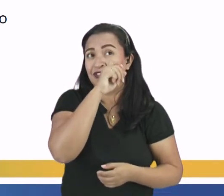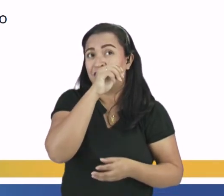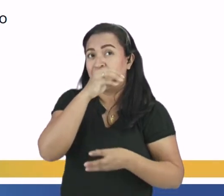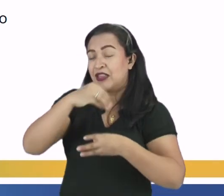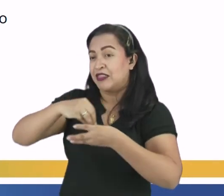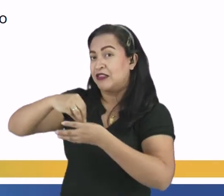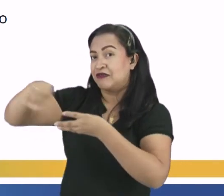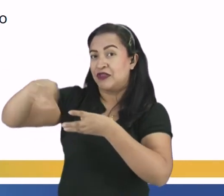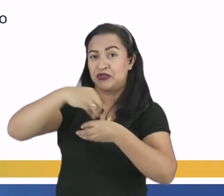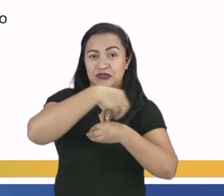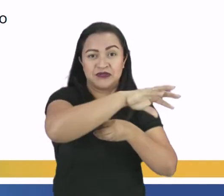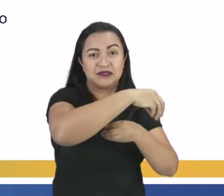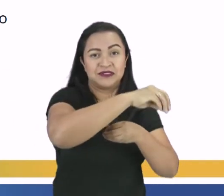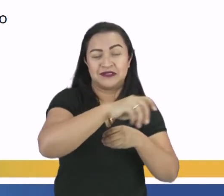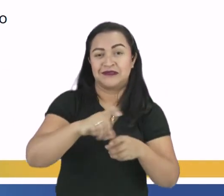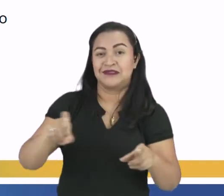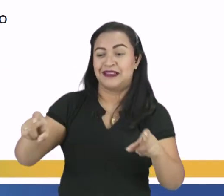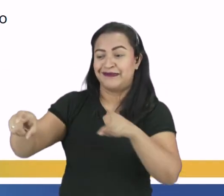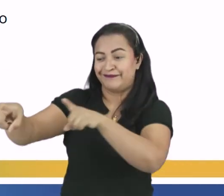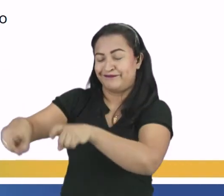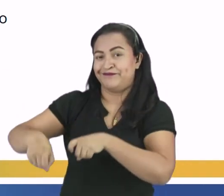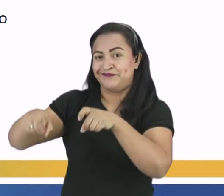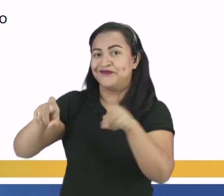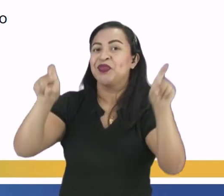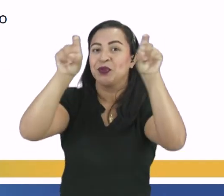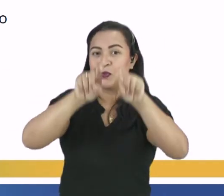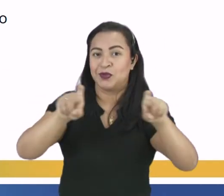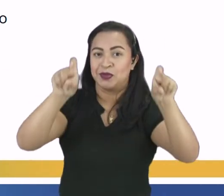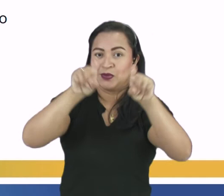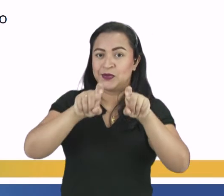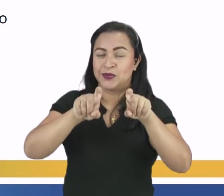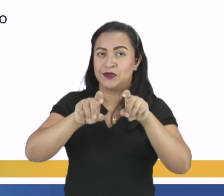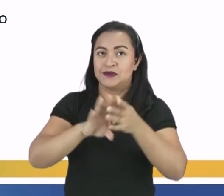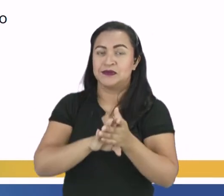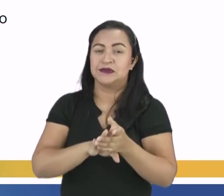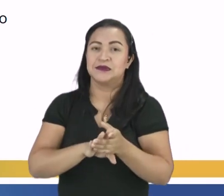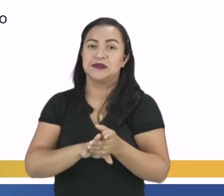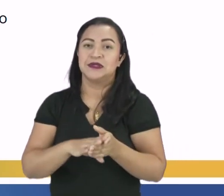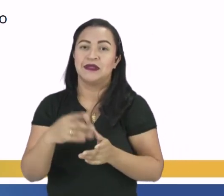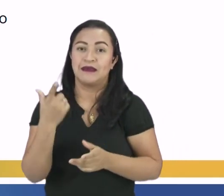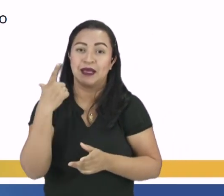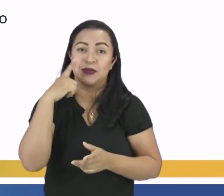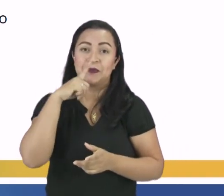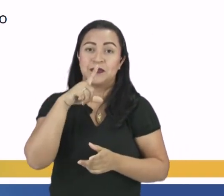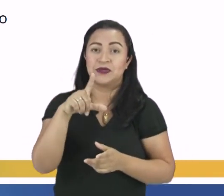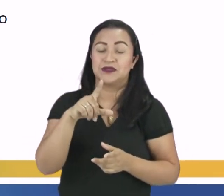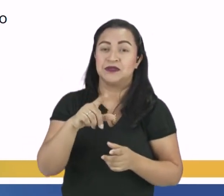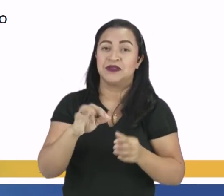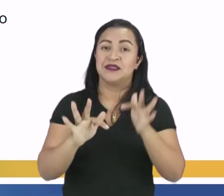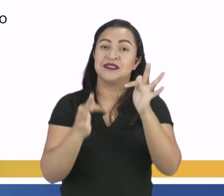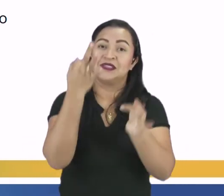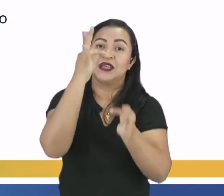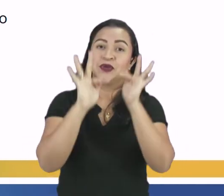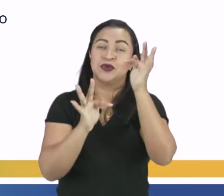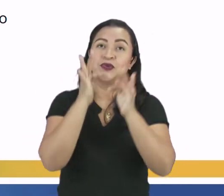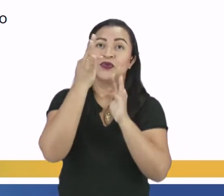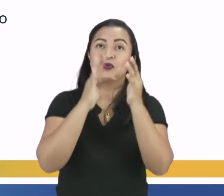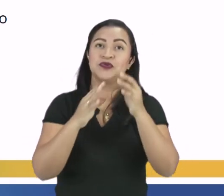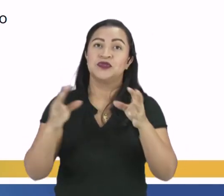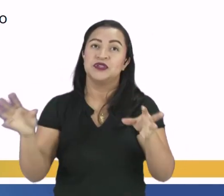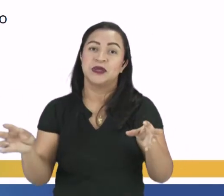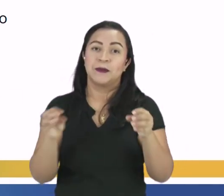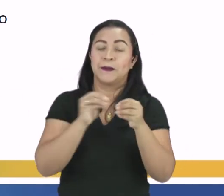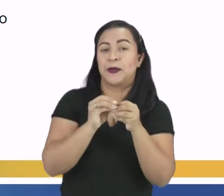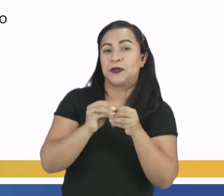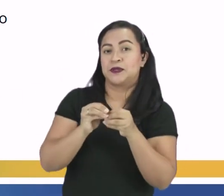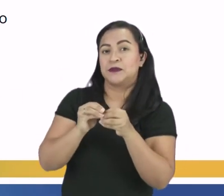áreas rurais, né, na capacidade das tecnologias em aproximar realidades distintas, possibilidade